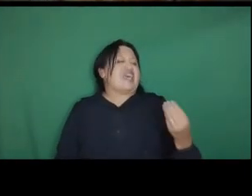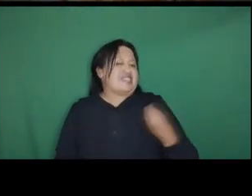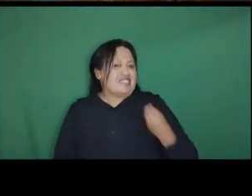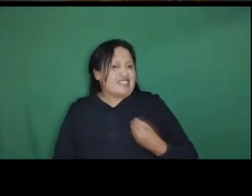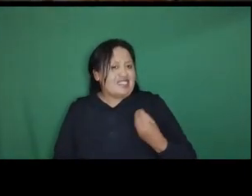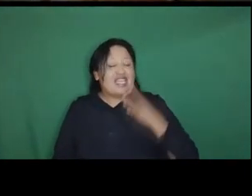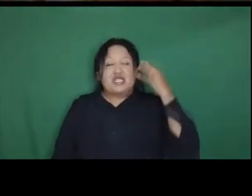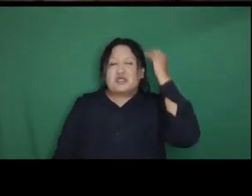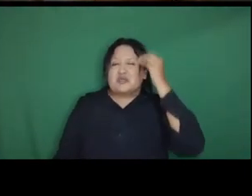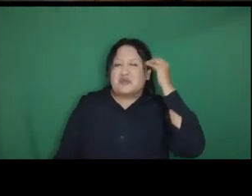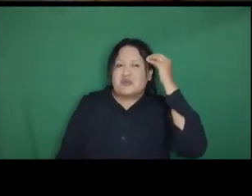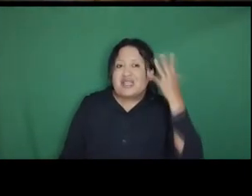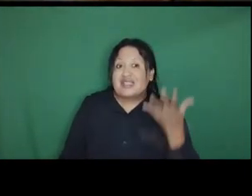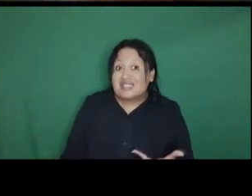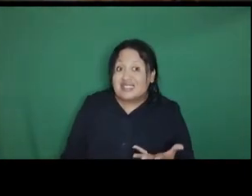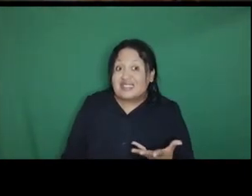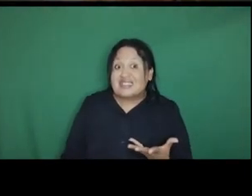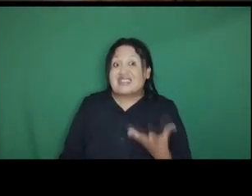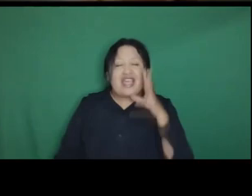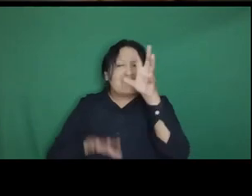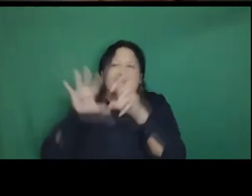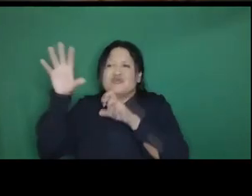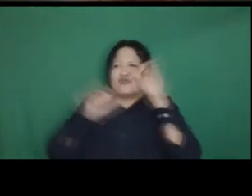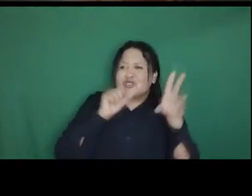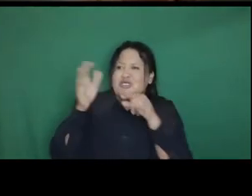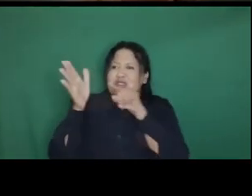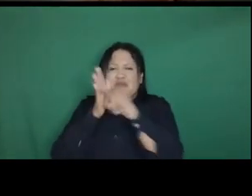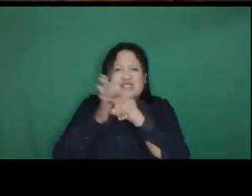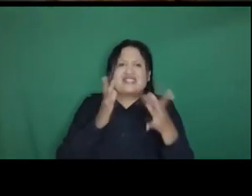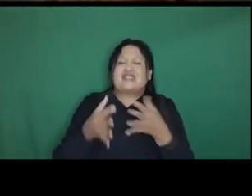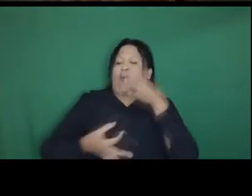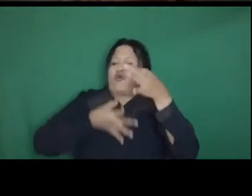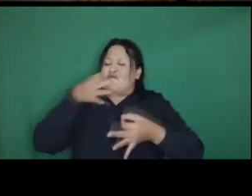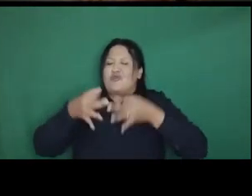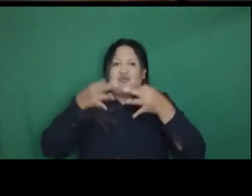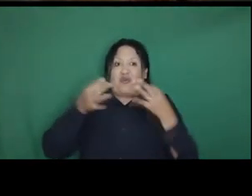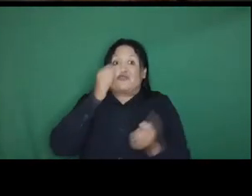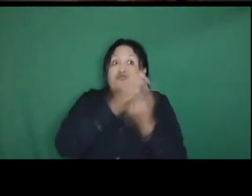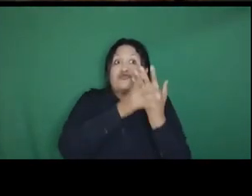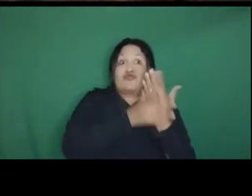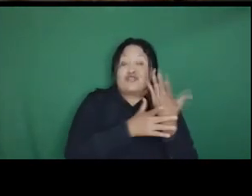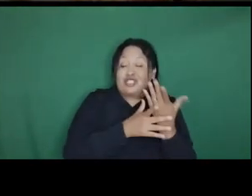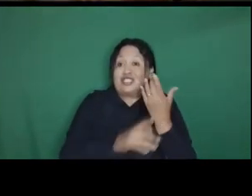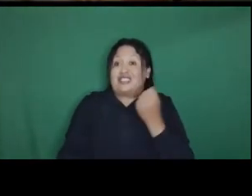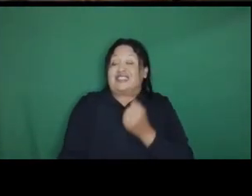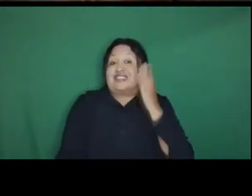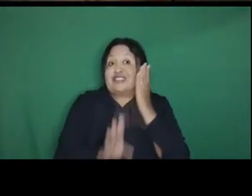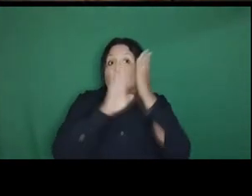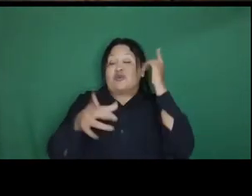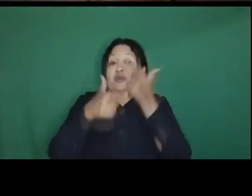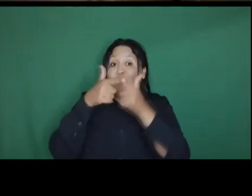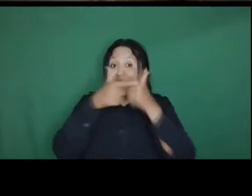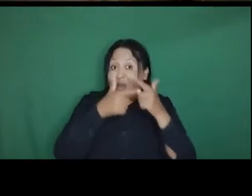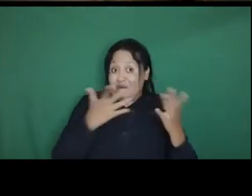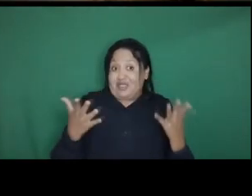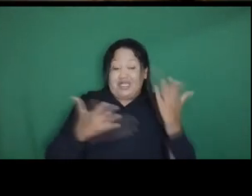dados né de argumentação para problemas questões e que envolve diversas áreas Campos